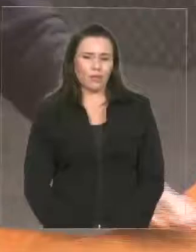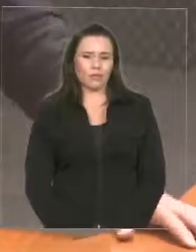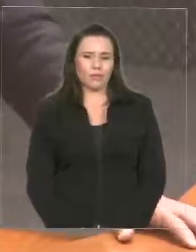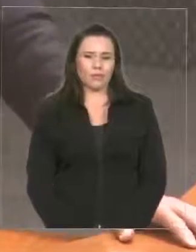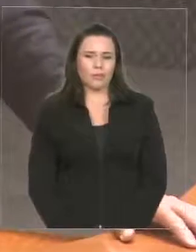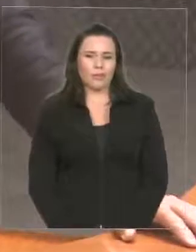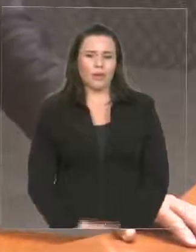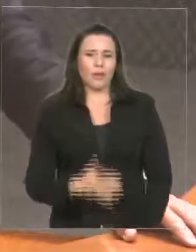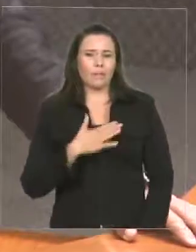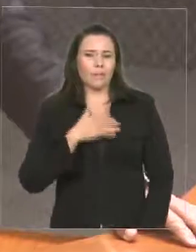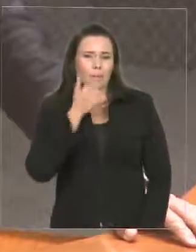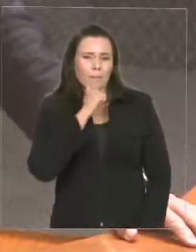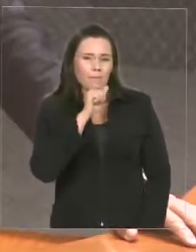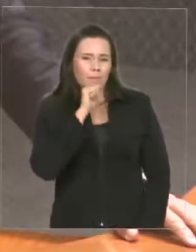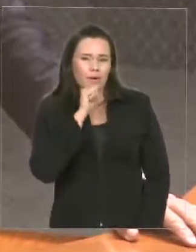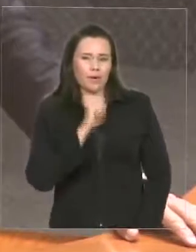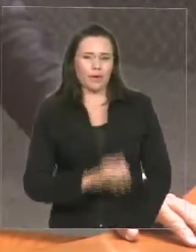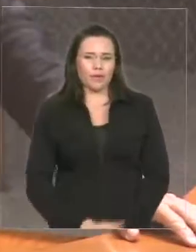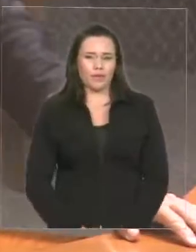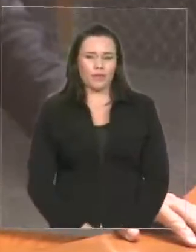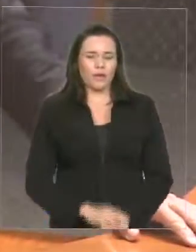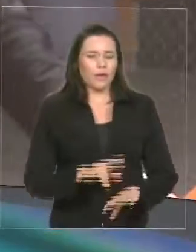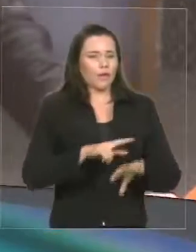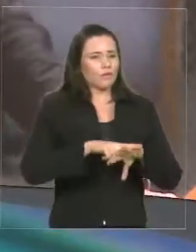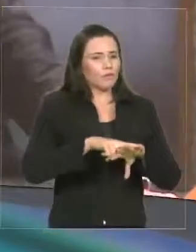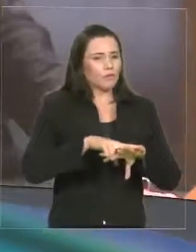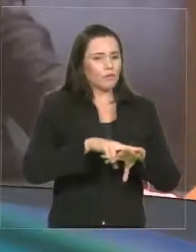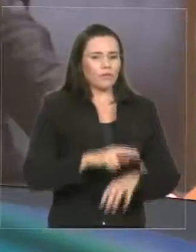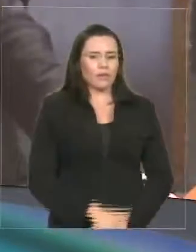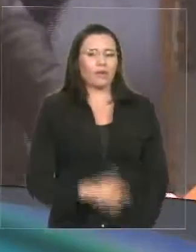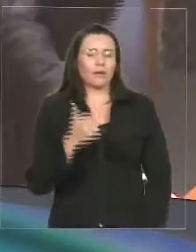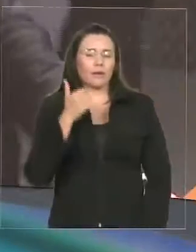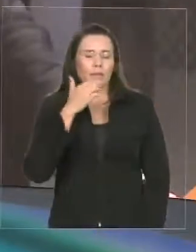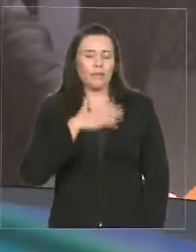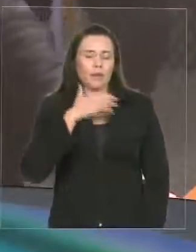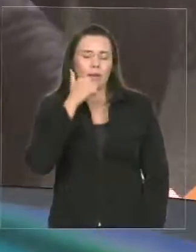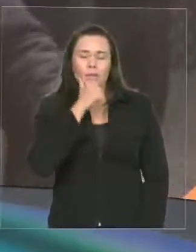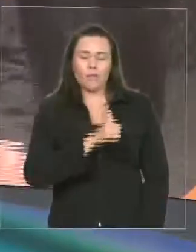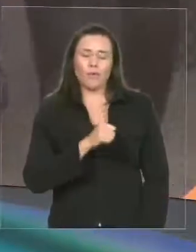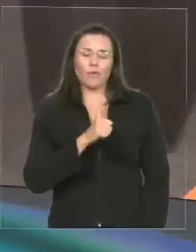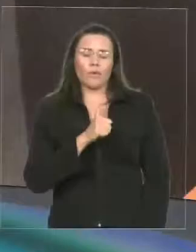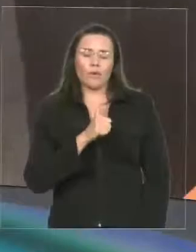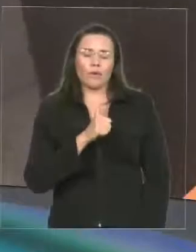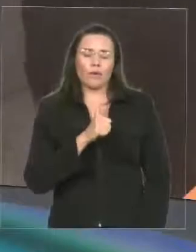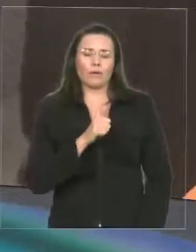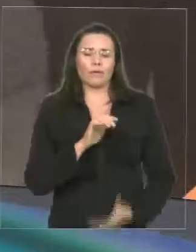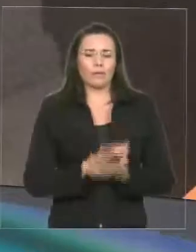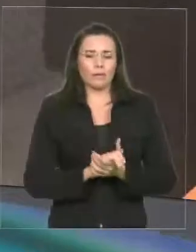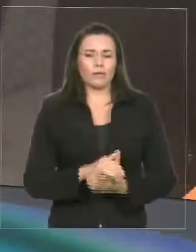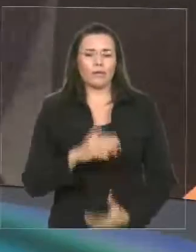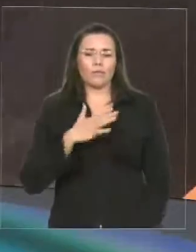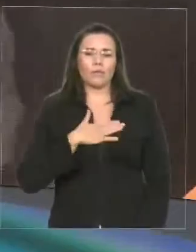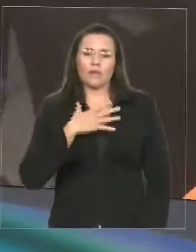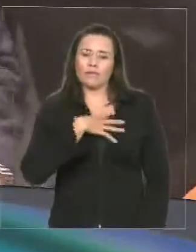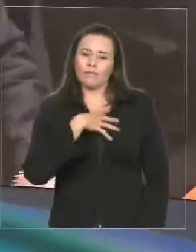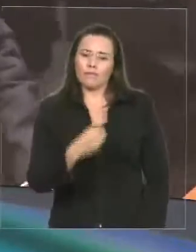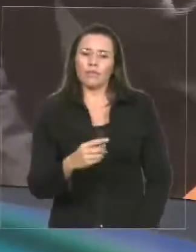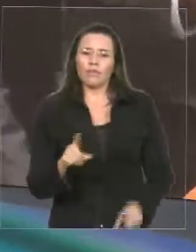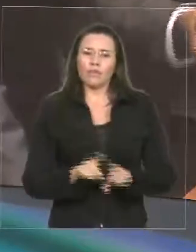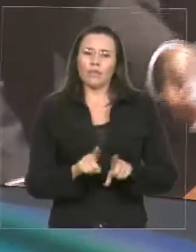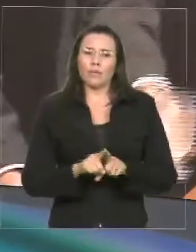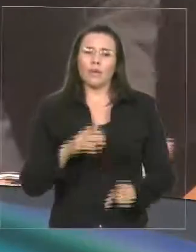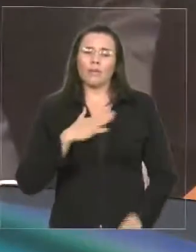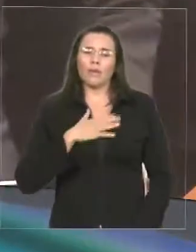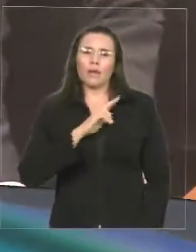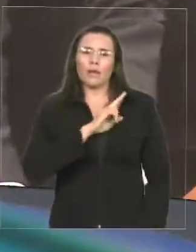mãe, viúva, à minha mulher, à minha filha e à minha nora. Mas também, presidente, eu